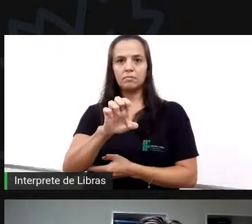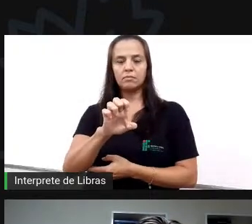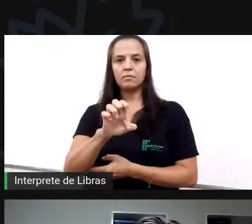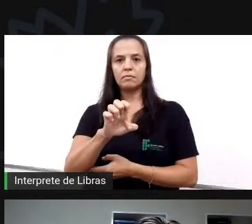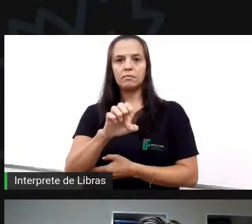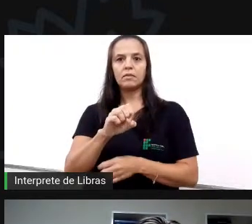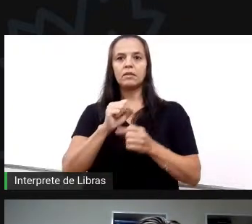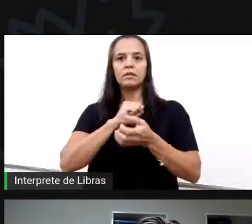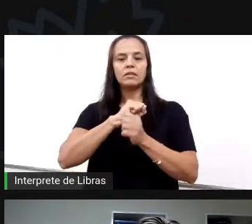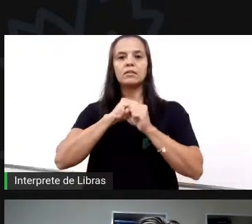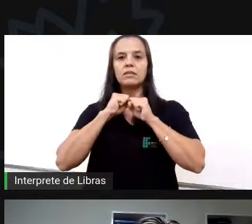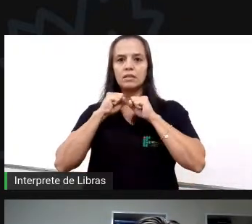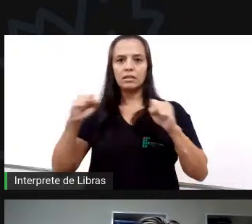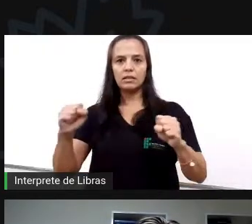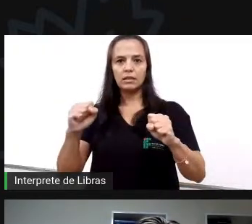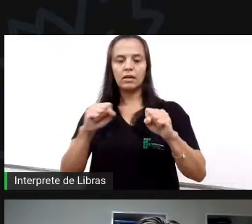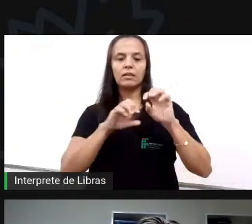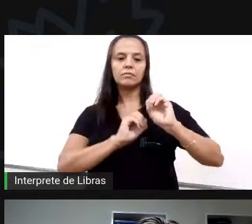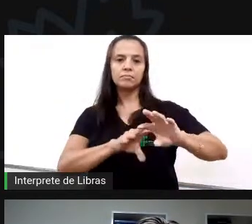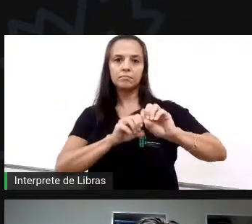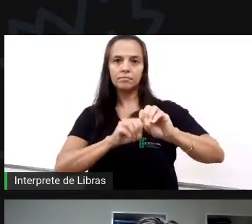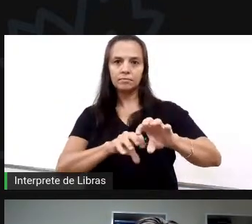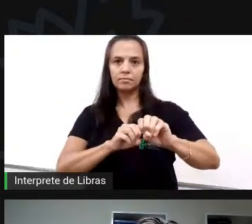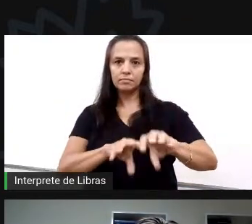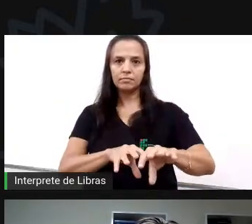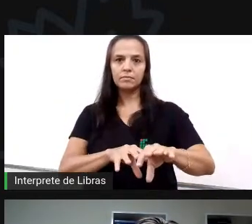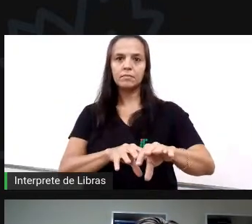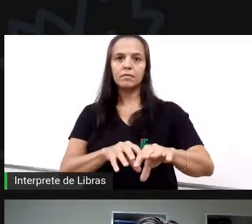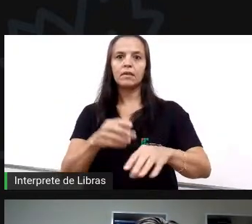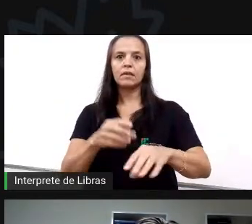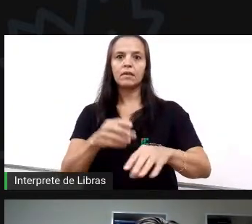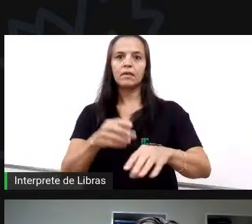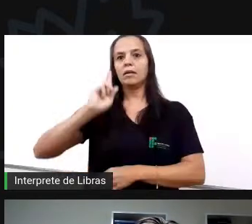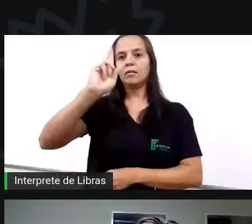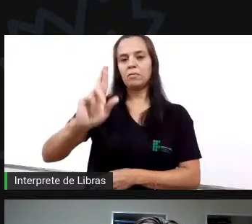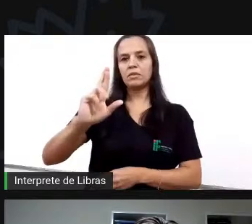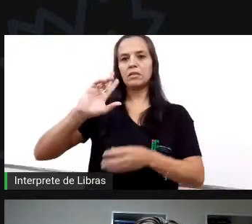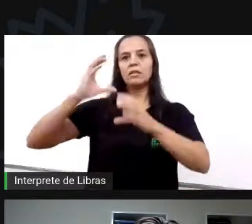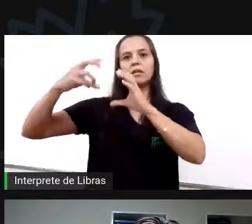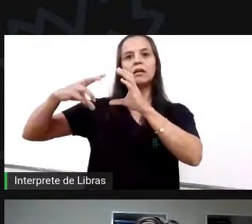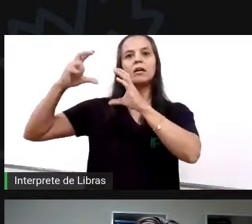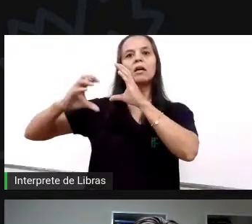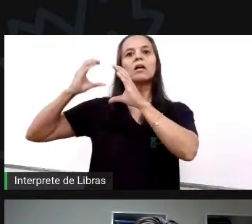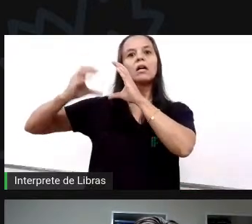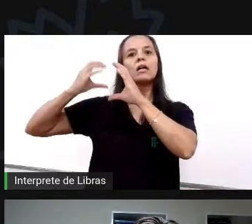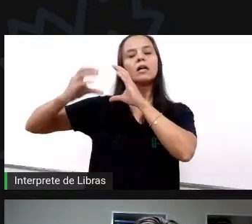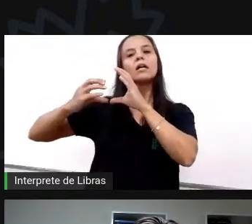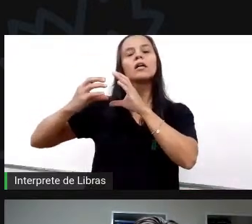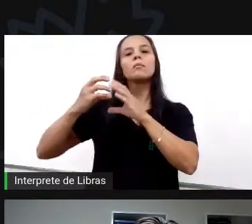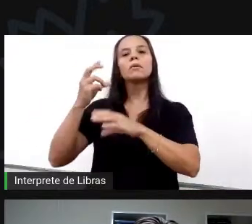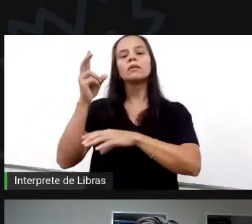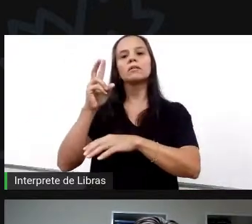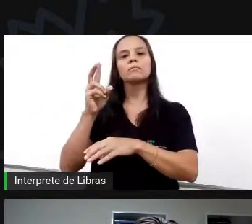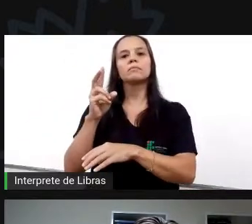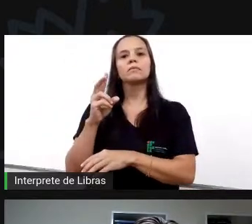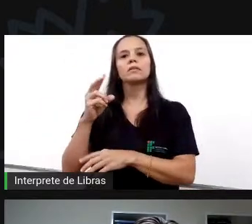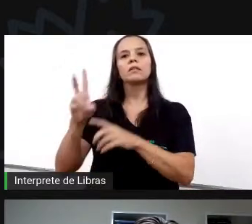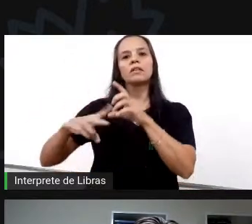ex-secretária de Educação e representante da Câmara de Vereadores do município de